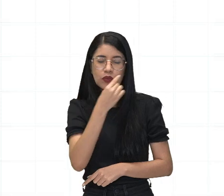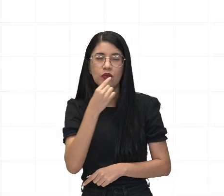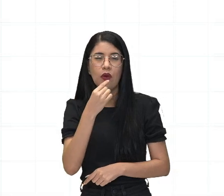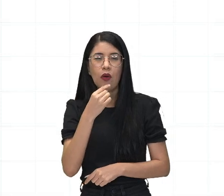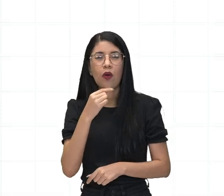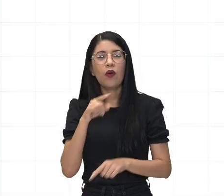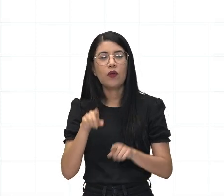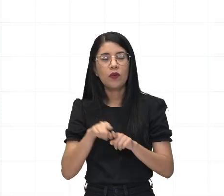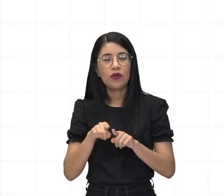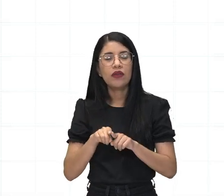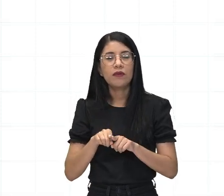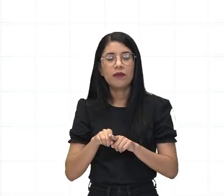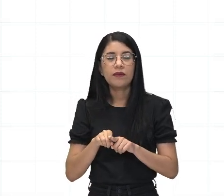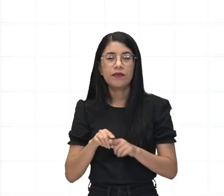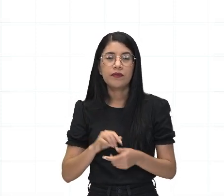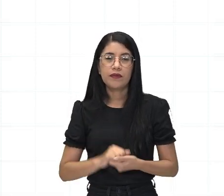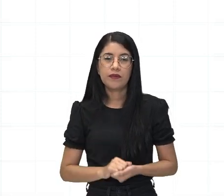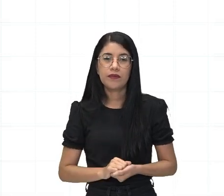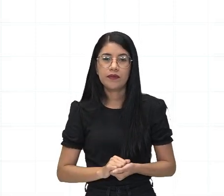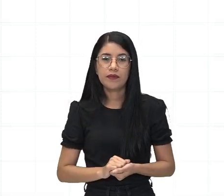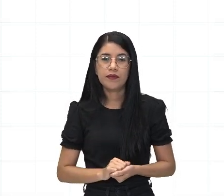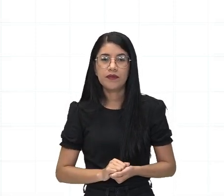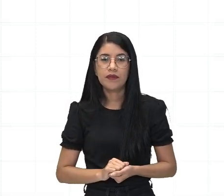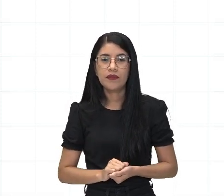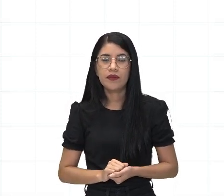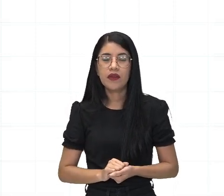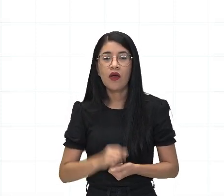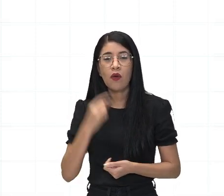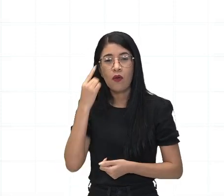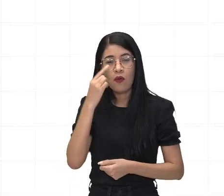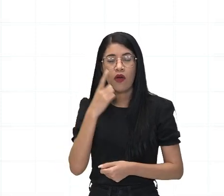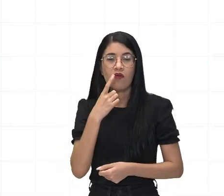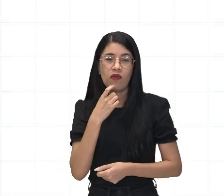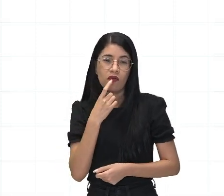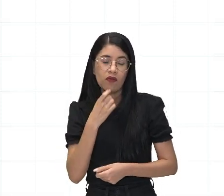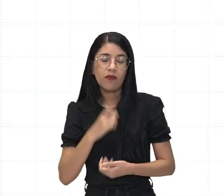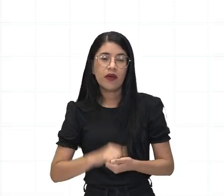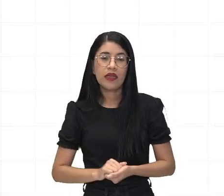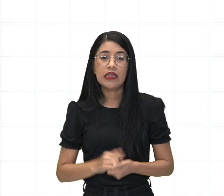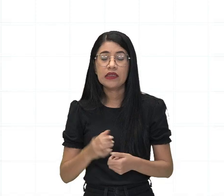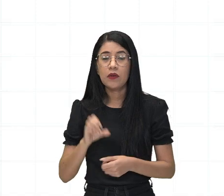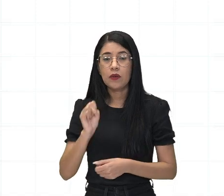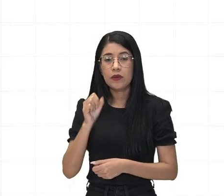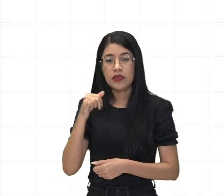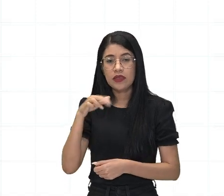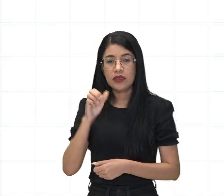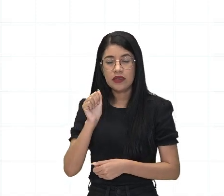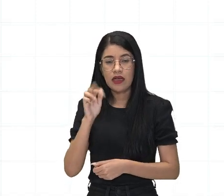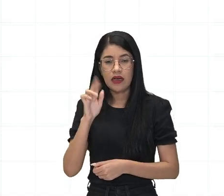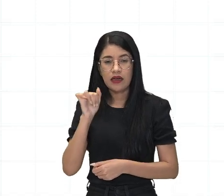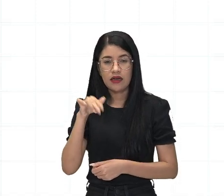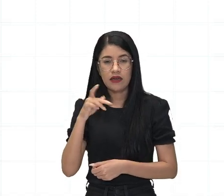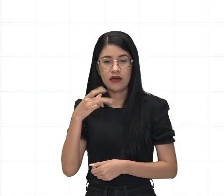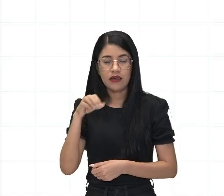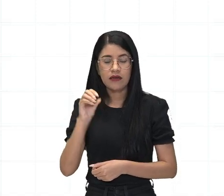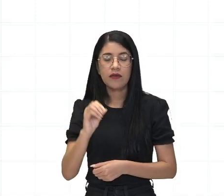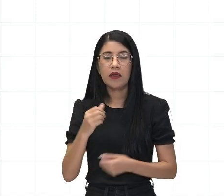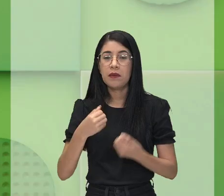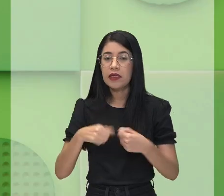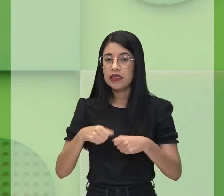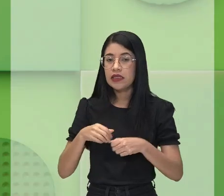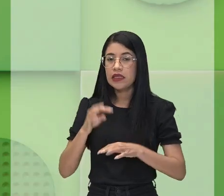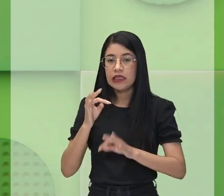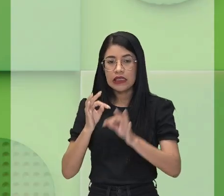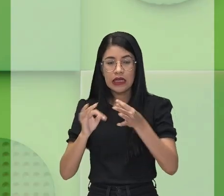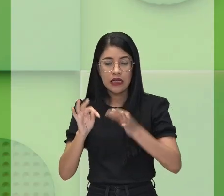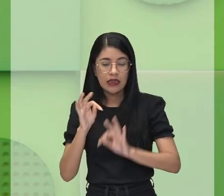uma inflamação nos olhos. Então, aí, o sarampo, ele deve ser